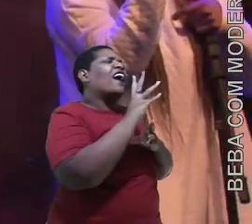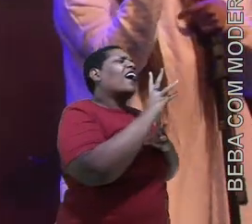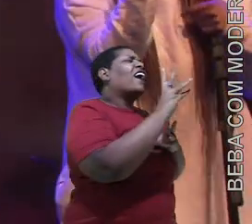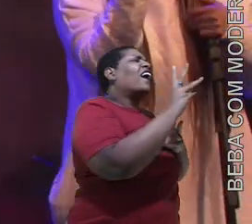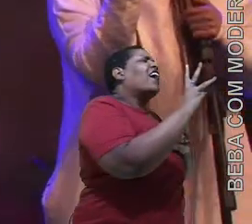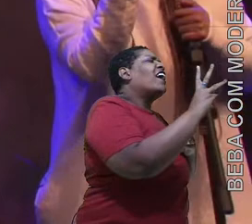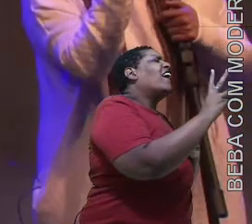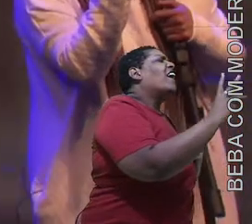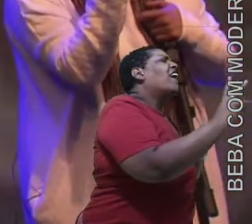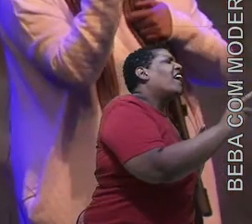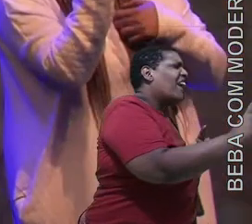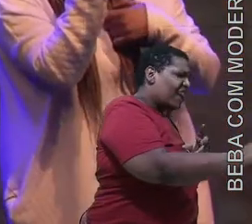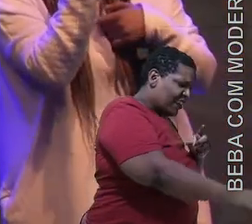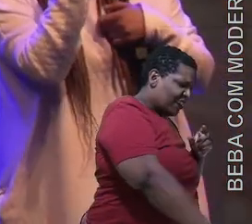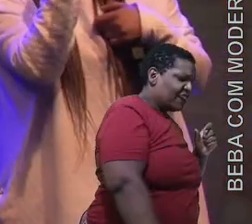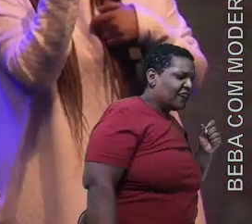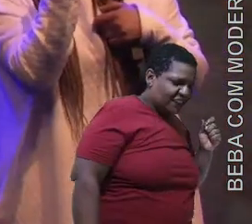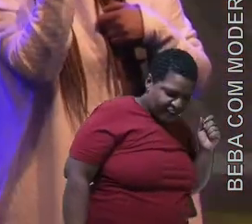um